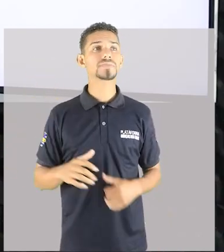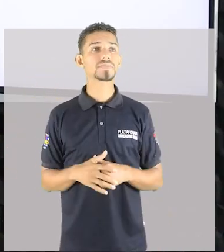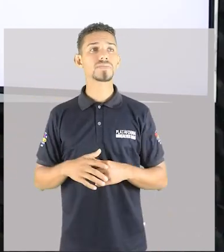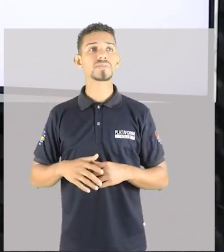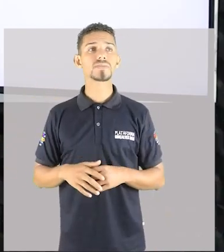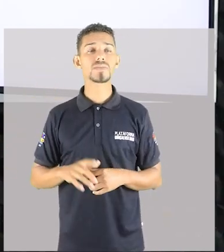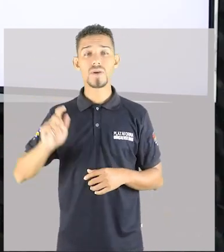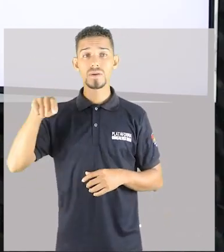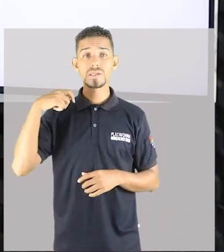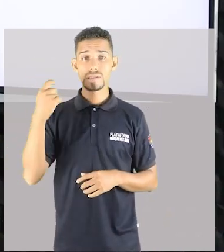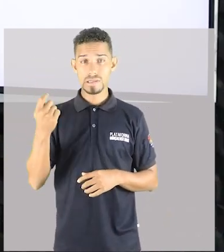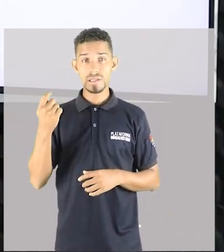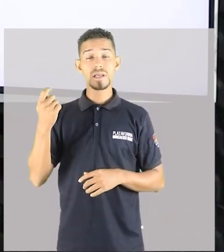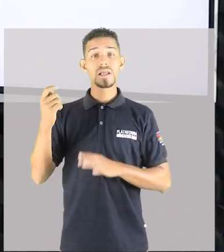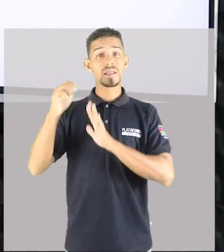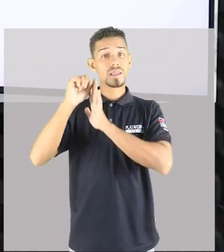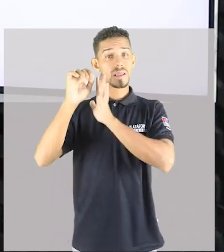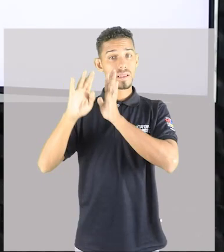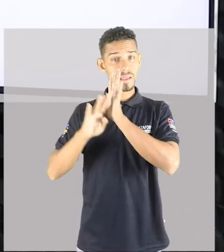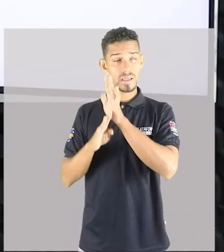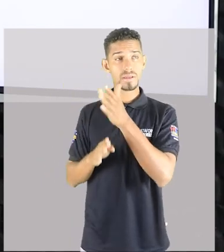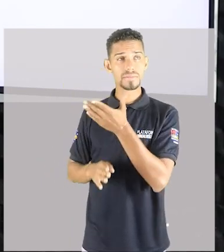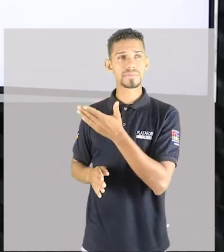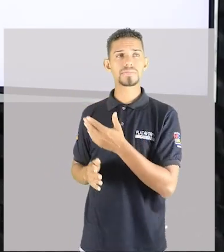tem esse símbolo aqui, ó.